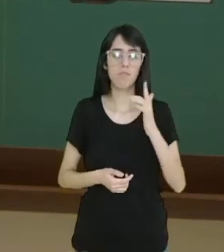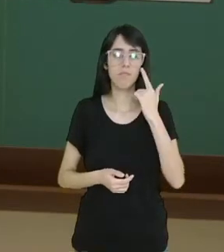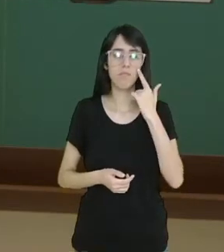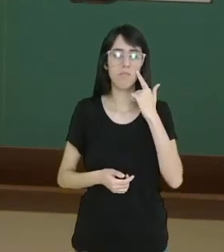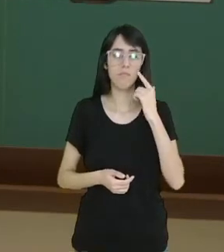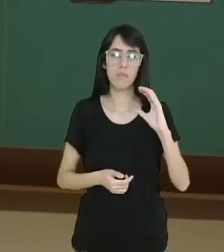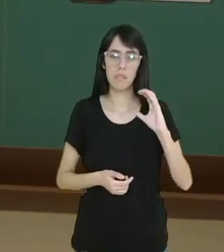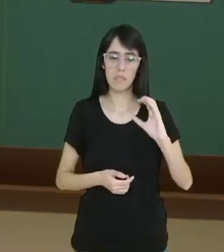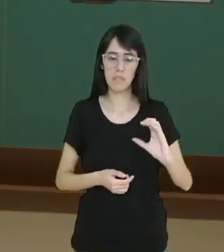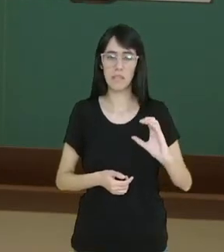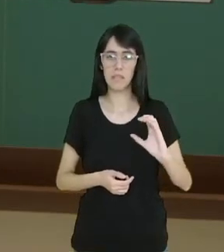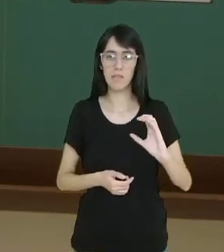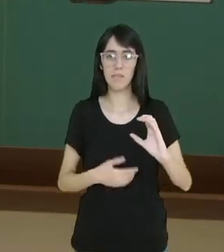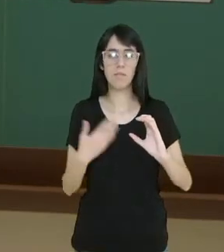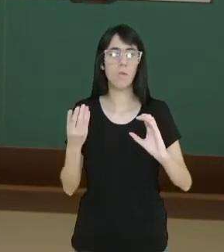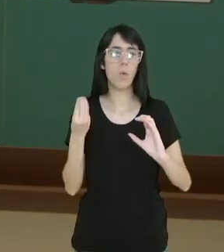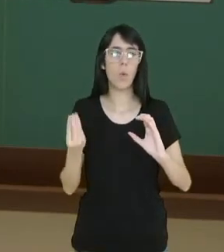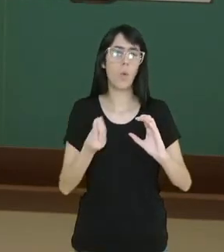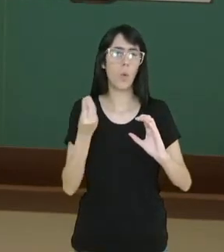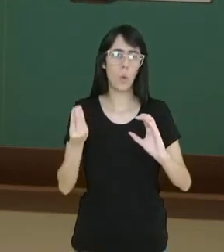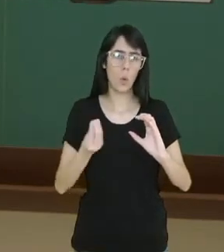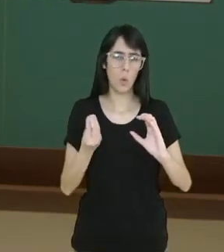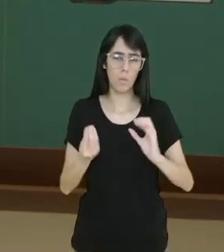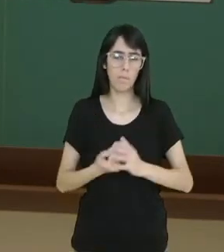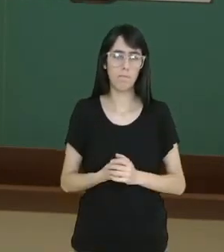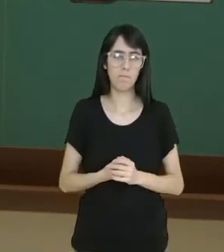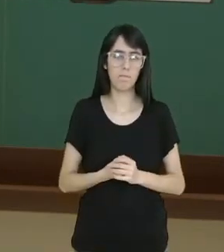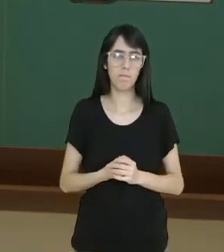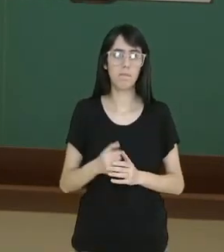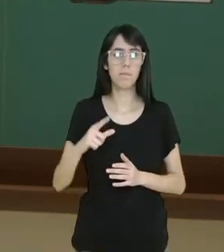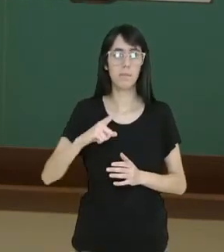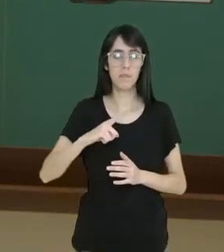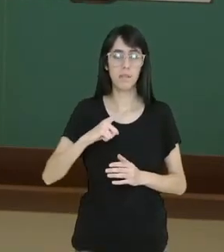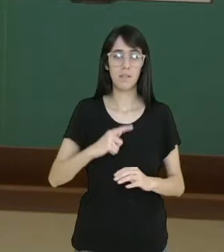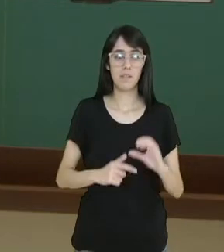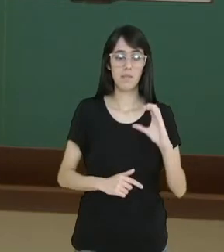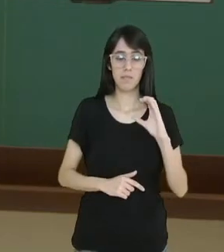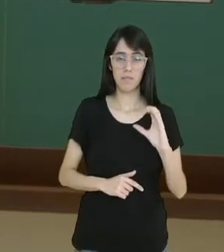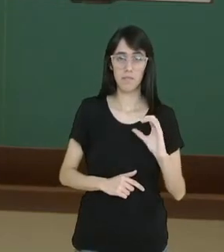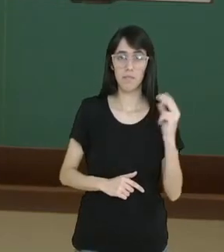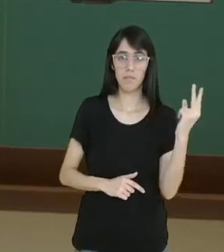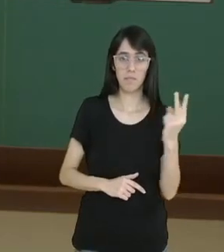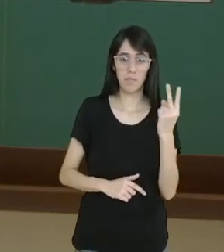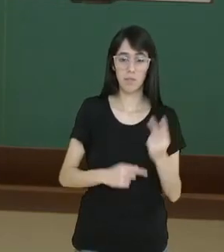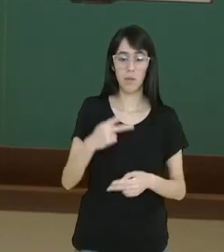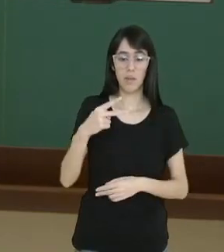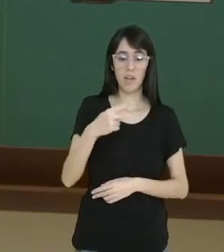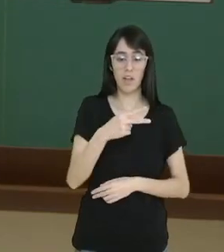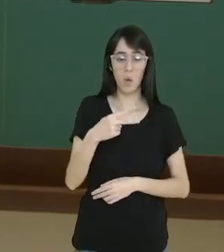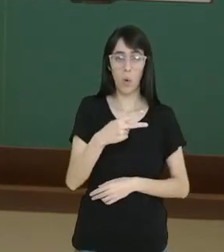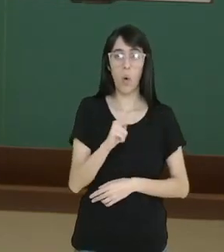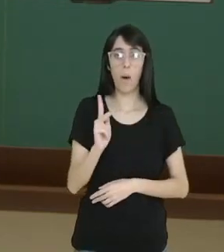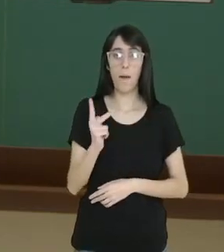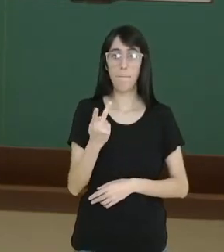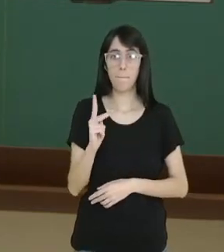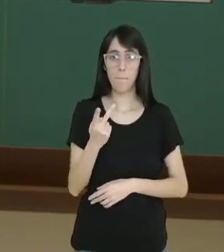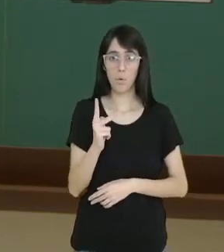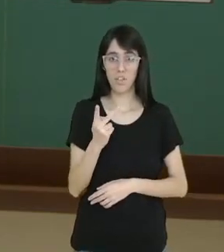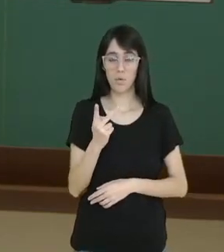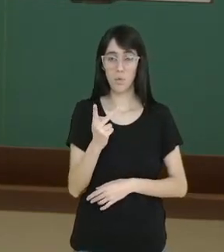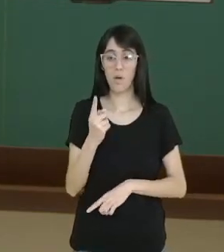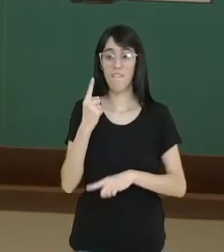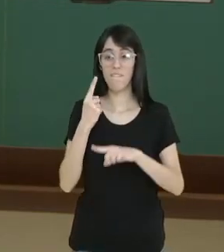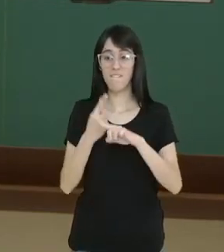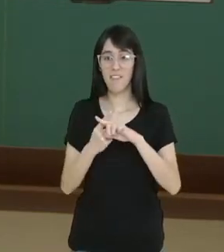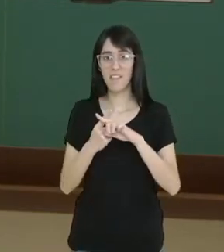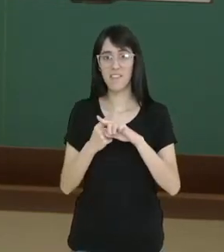C. Então como é que fica a forma? Um cateto ao quadrado é igual a hipotenusa vezes a projeção do lado dele.